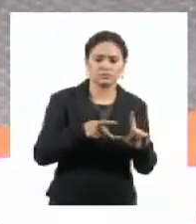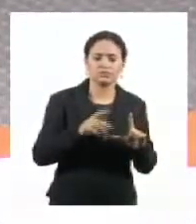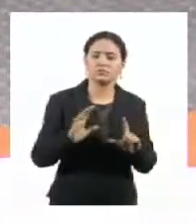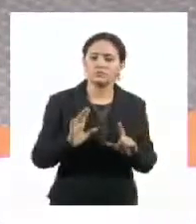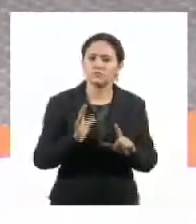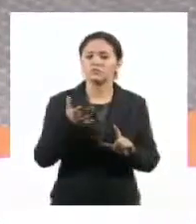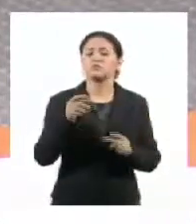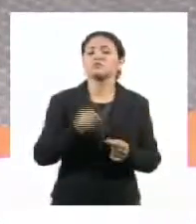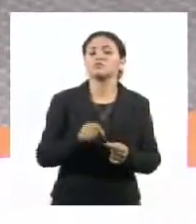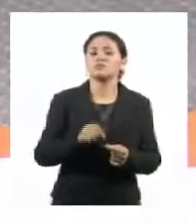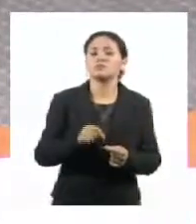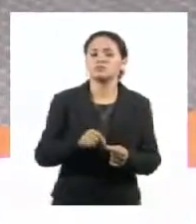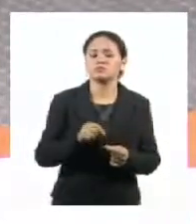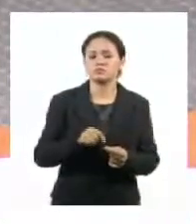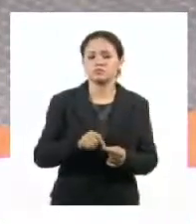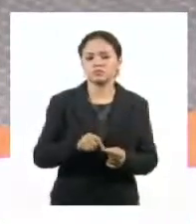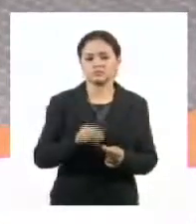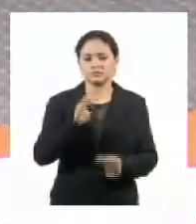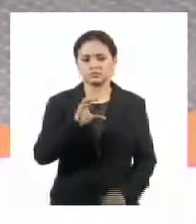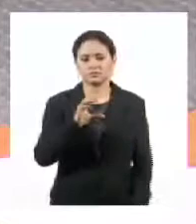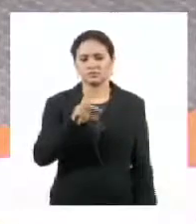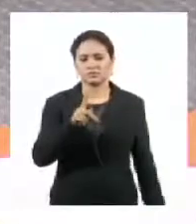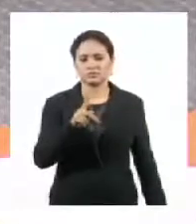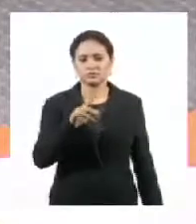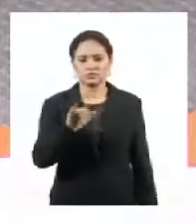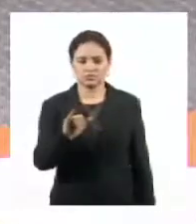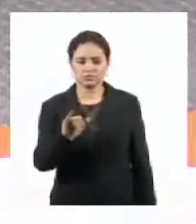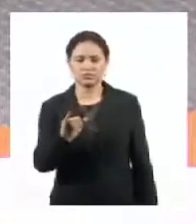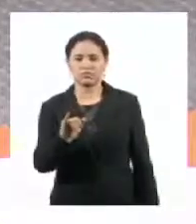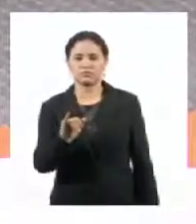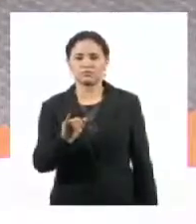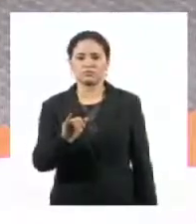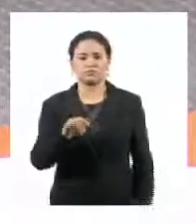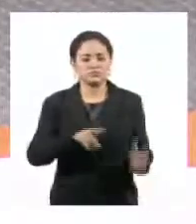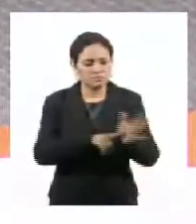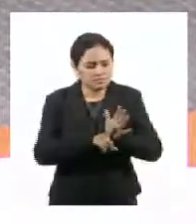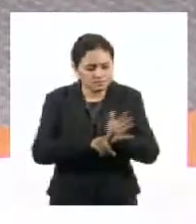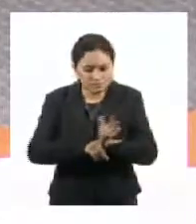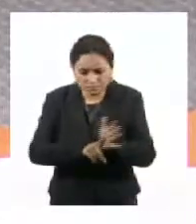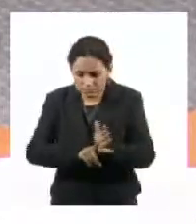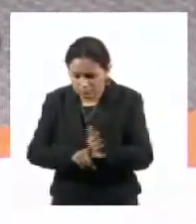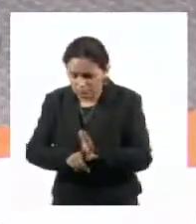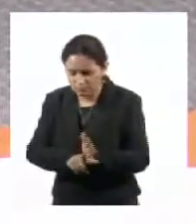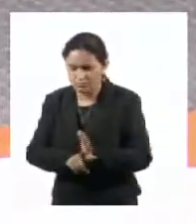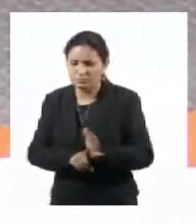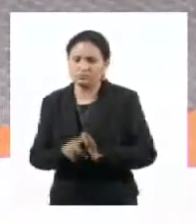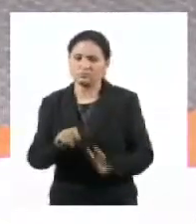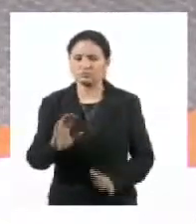realizasse uma CPI para que pudesse analisar toda a situação.